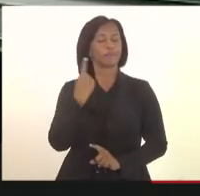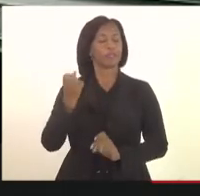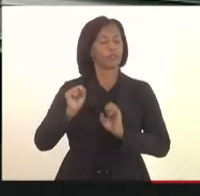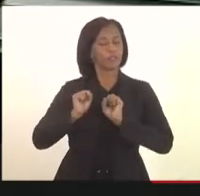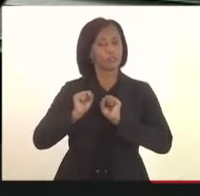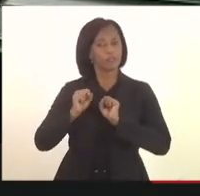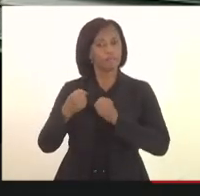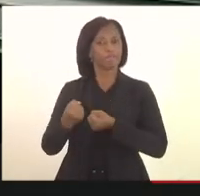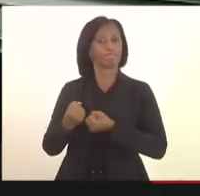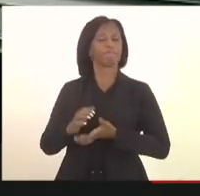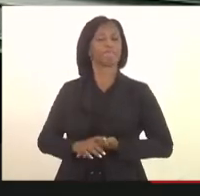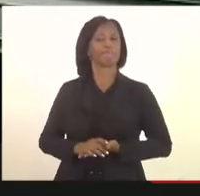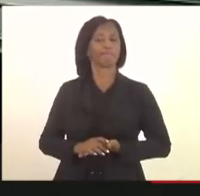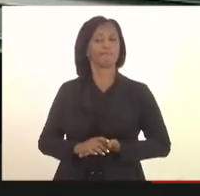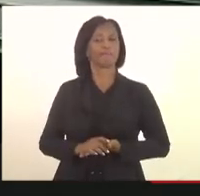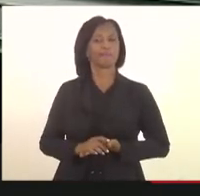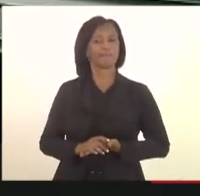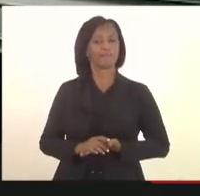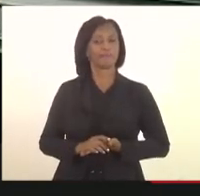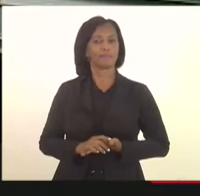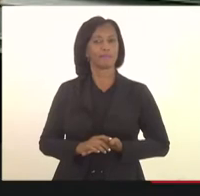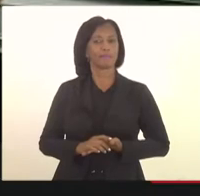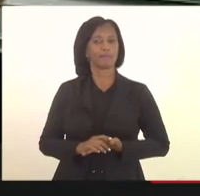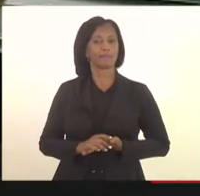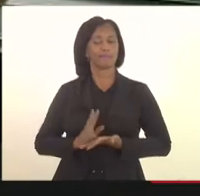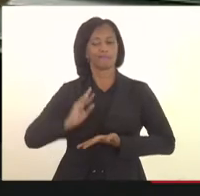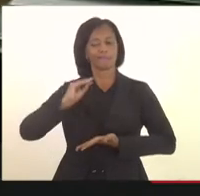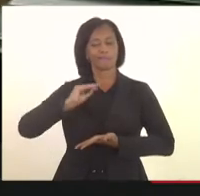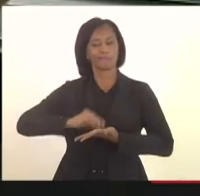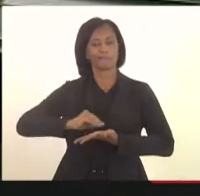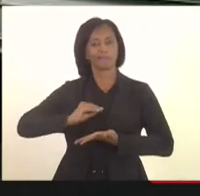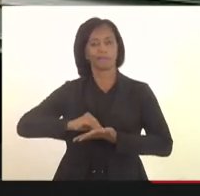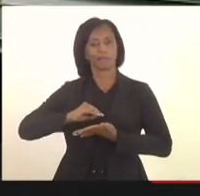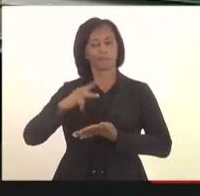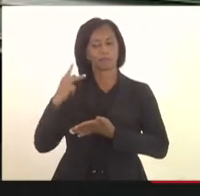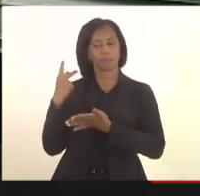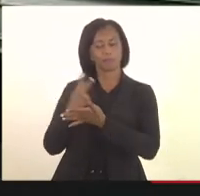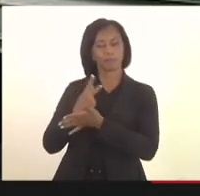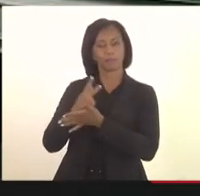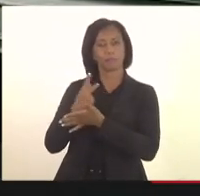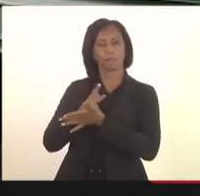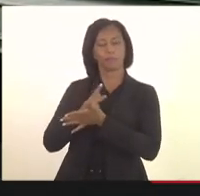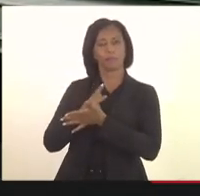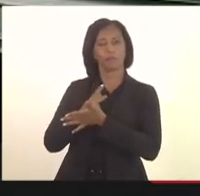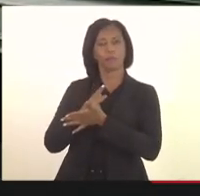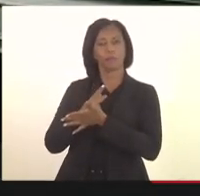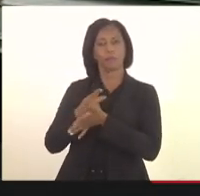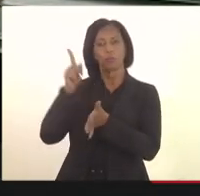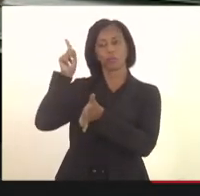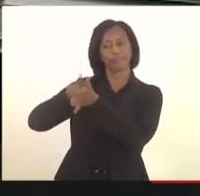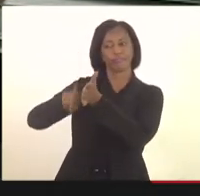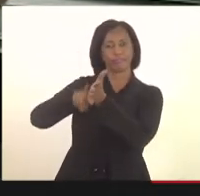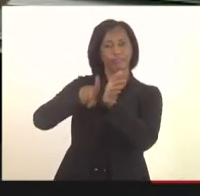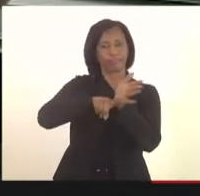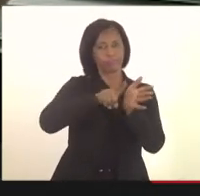sendo bastante prejudicados com os excessos de